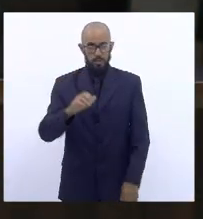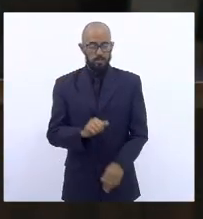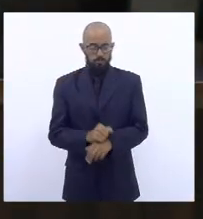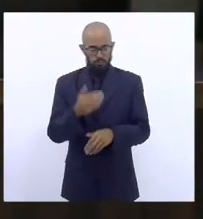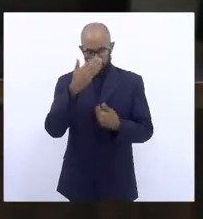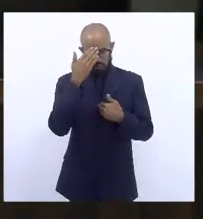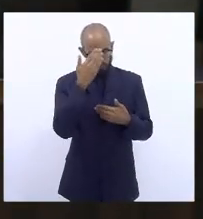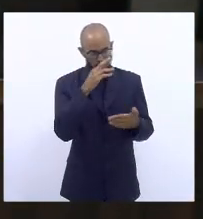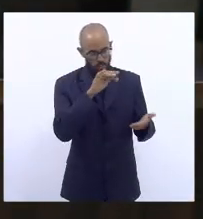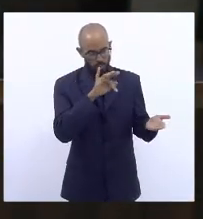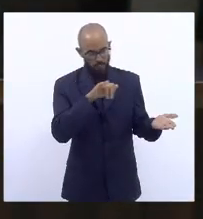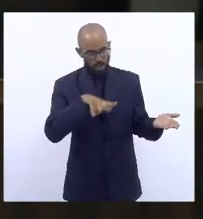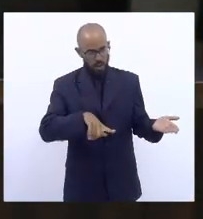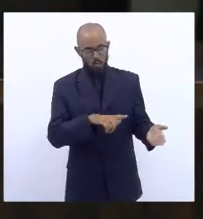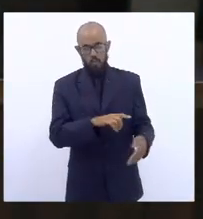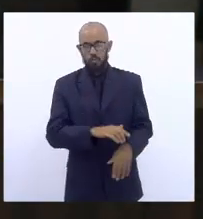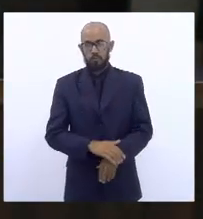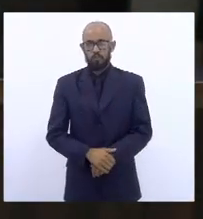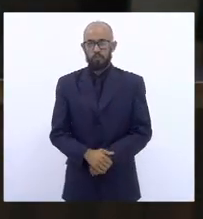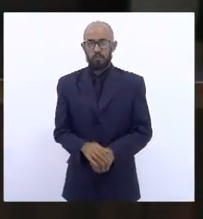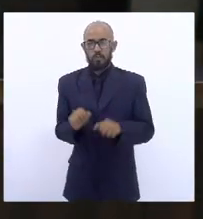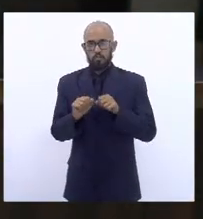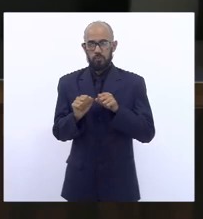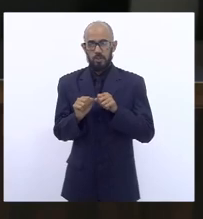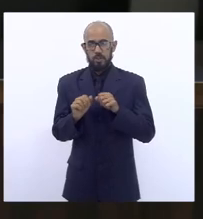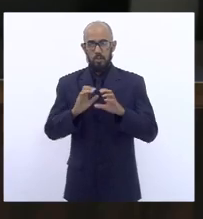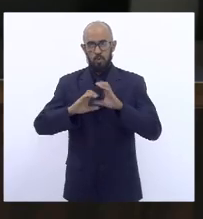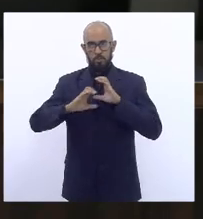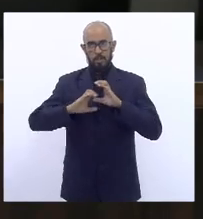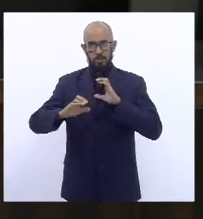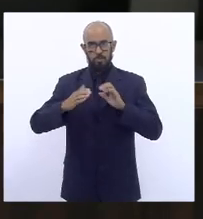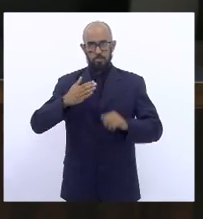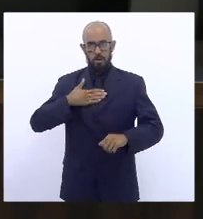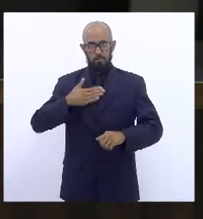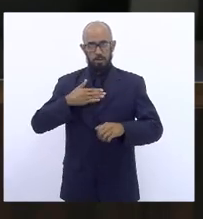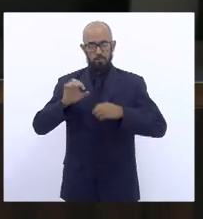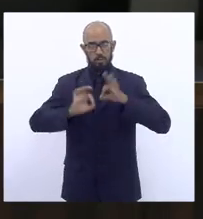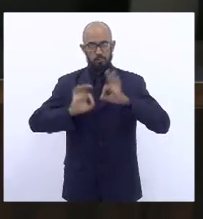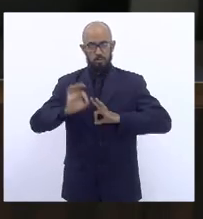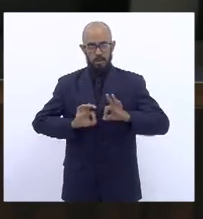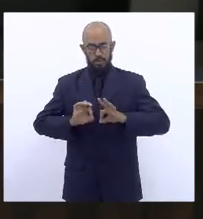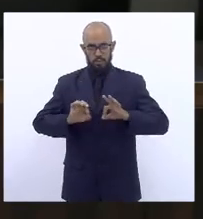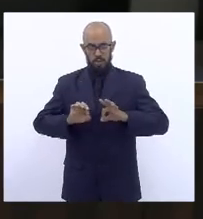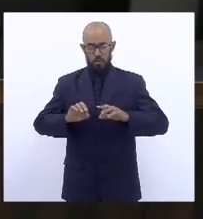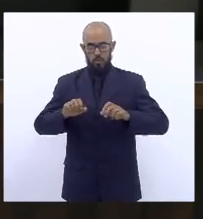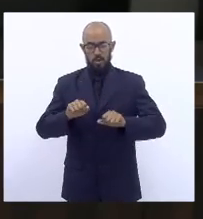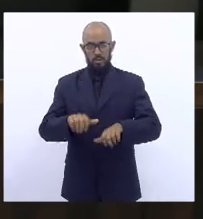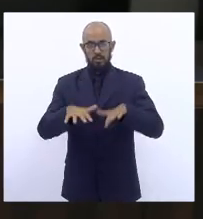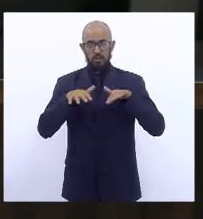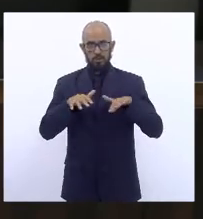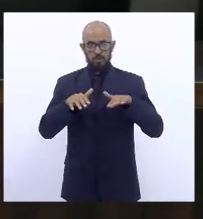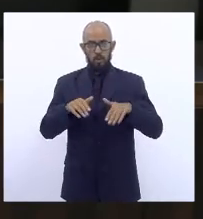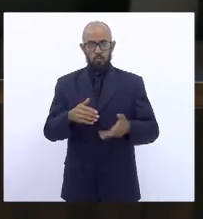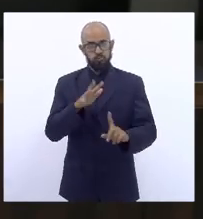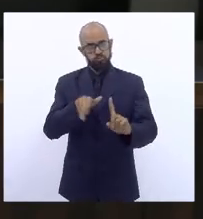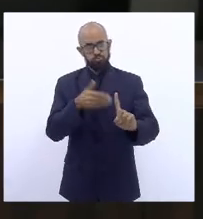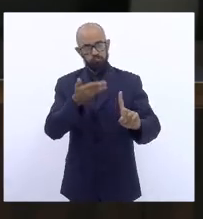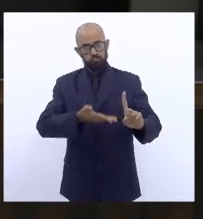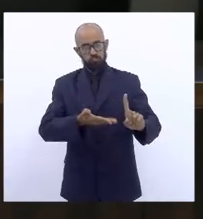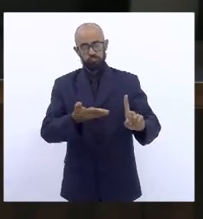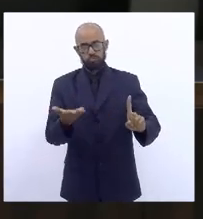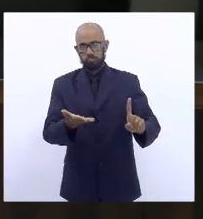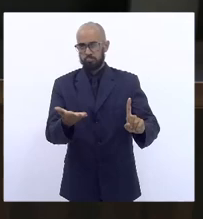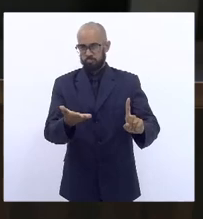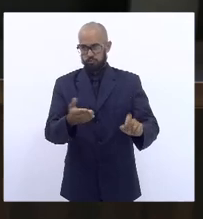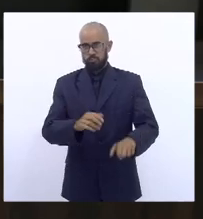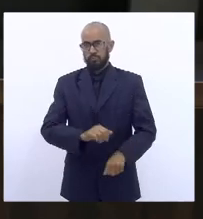Obrigado, Rafael. Rafael, que fez a interlocução comigo para que a gente pudesse planejar esta sessão solene na noite de hoje.